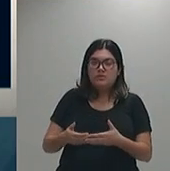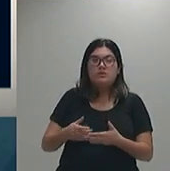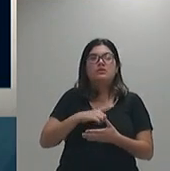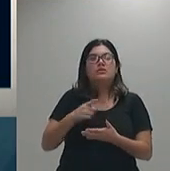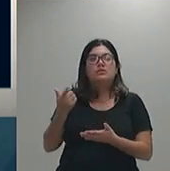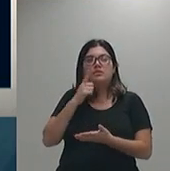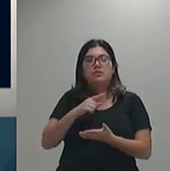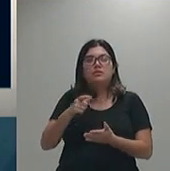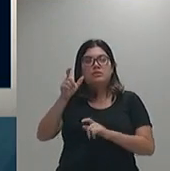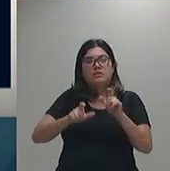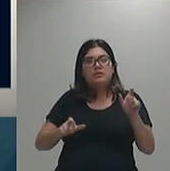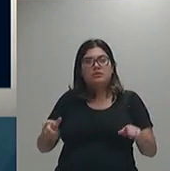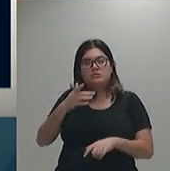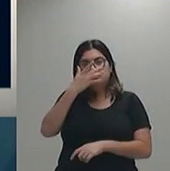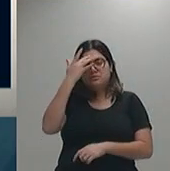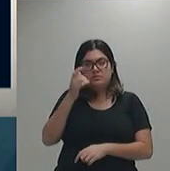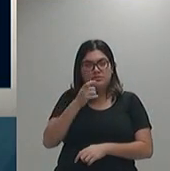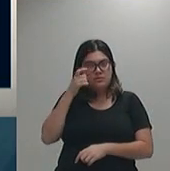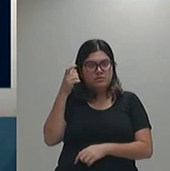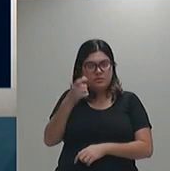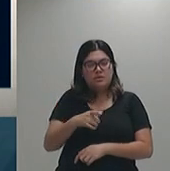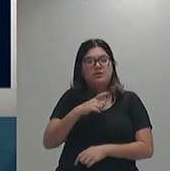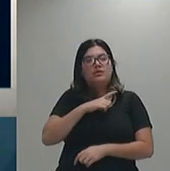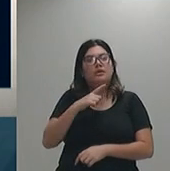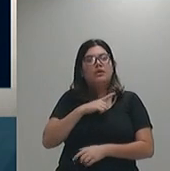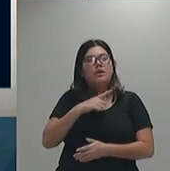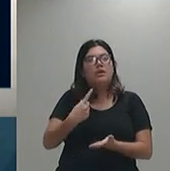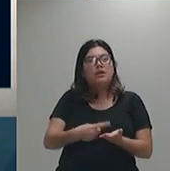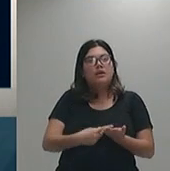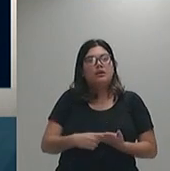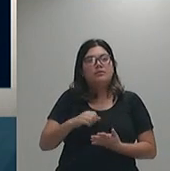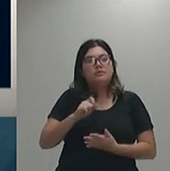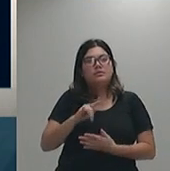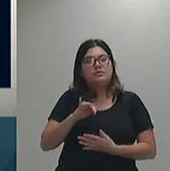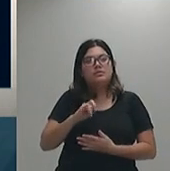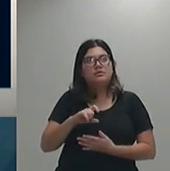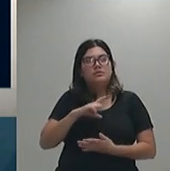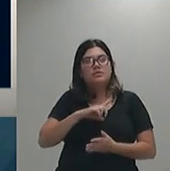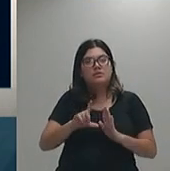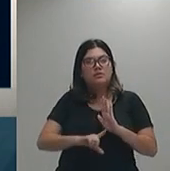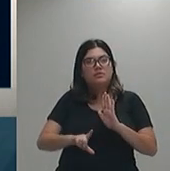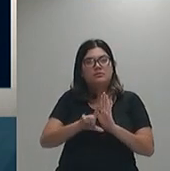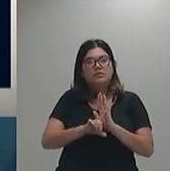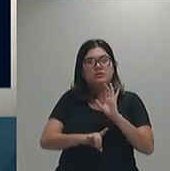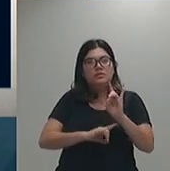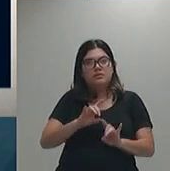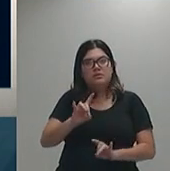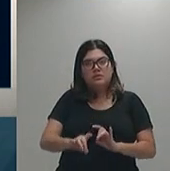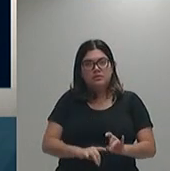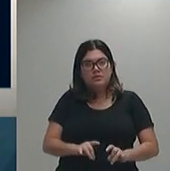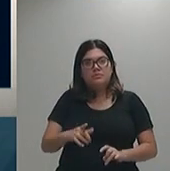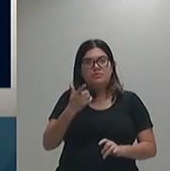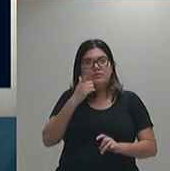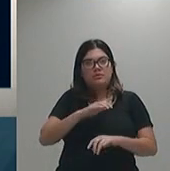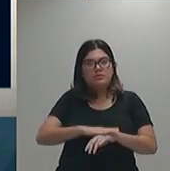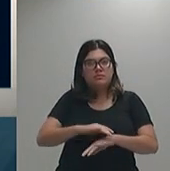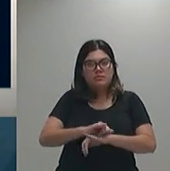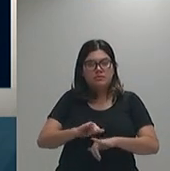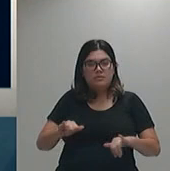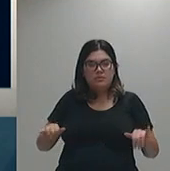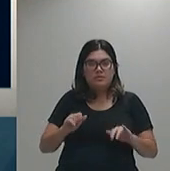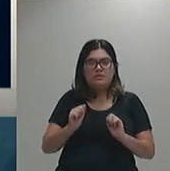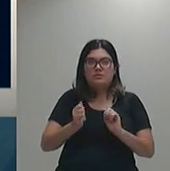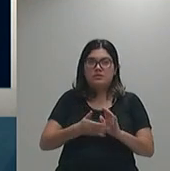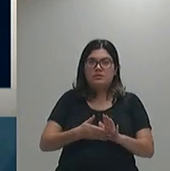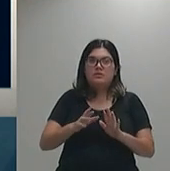interessados a esta sentença parcial arbitral a qual reconheceu a sua legitimidade extraordinária para promover a ação de responsabilidade com